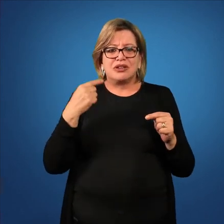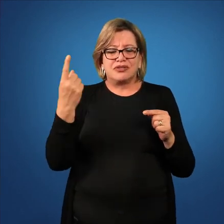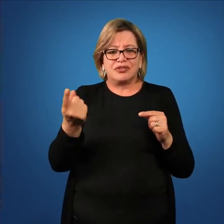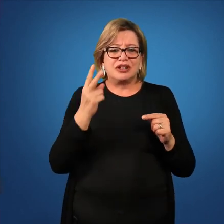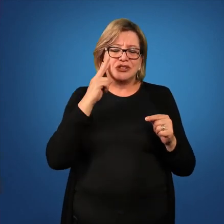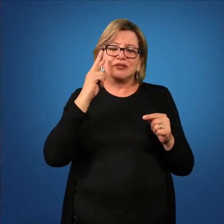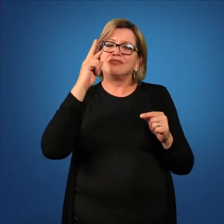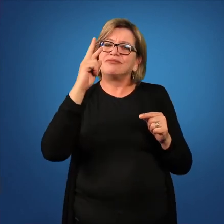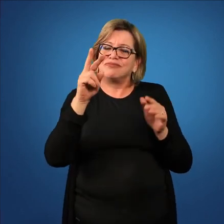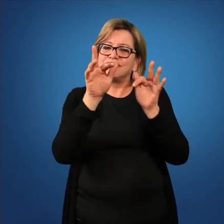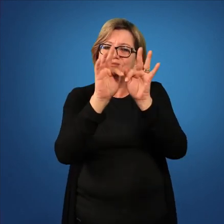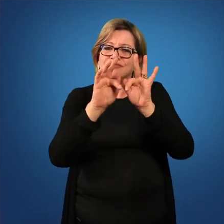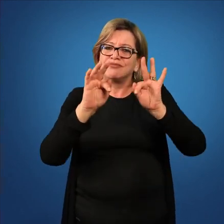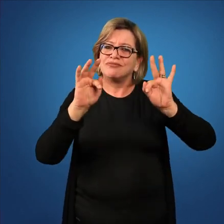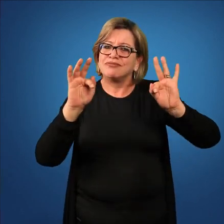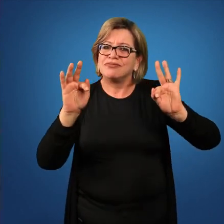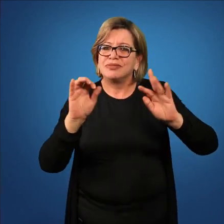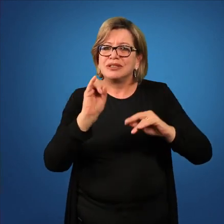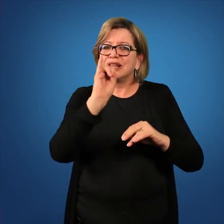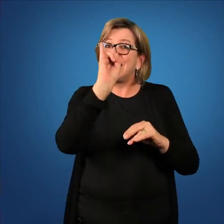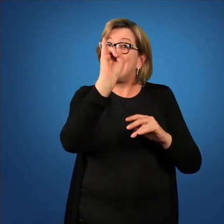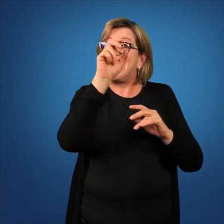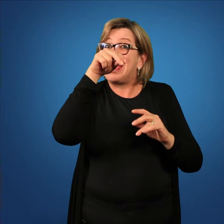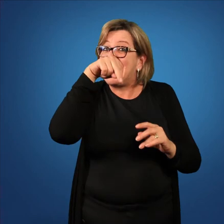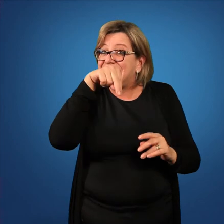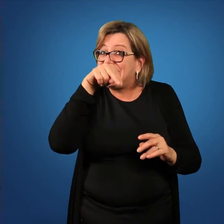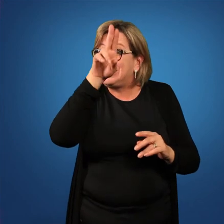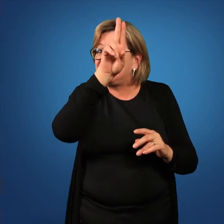in